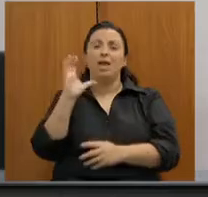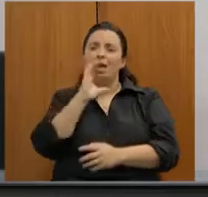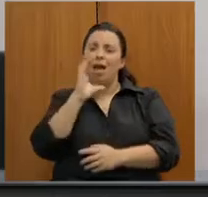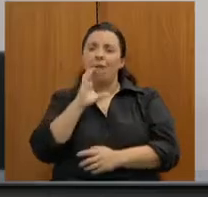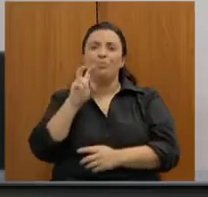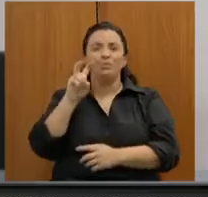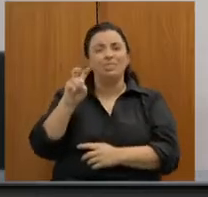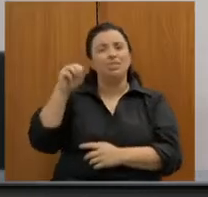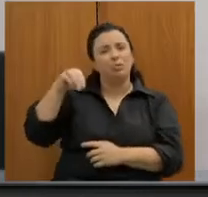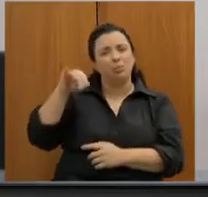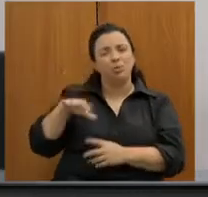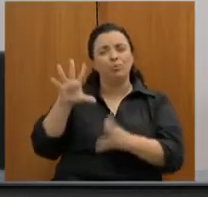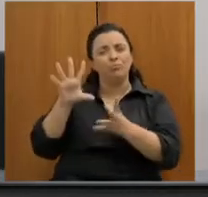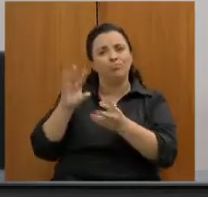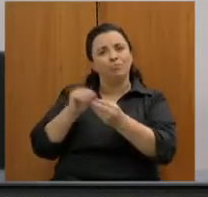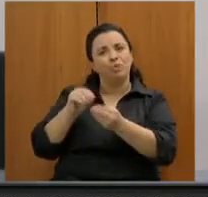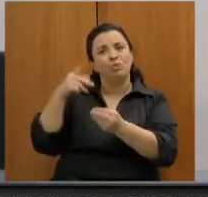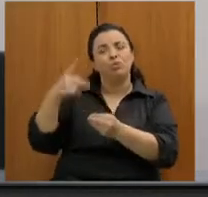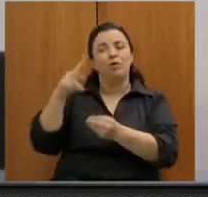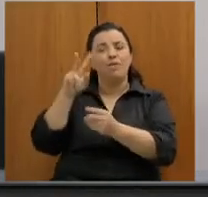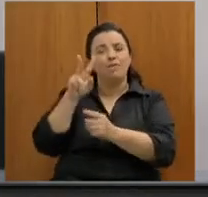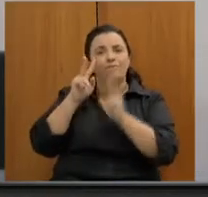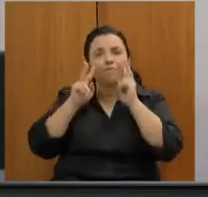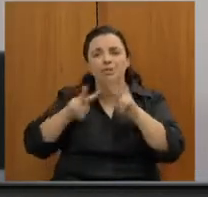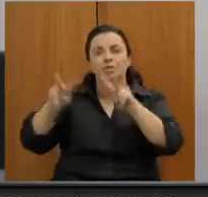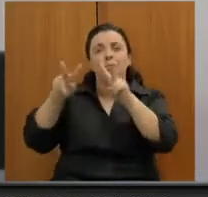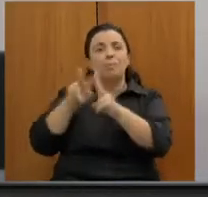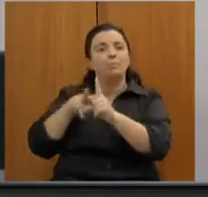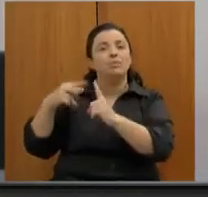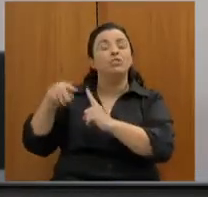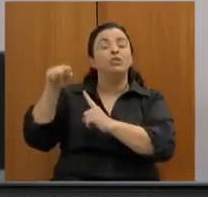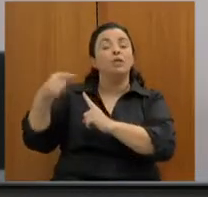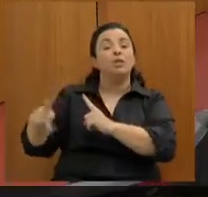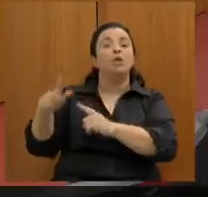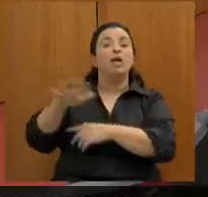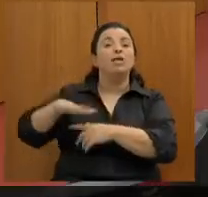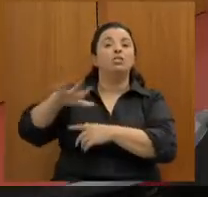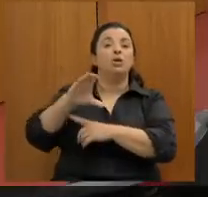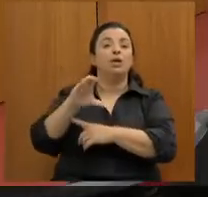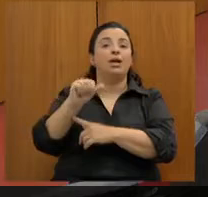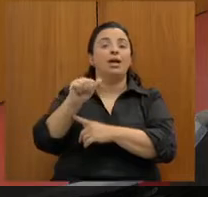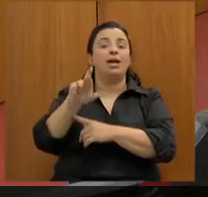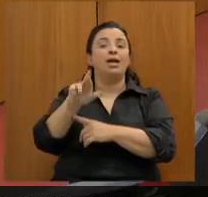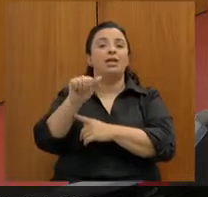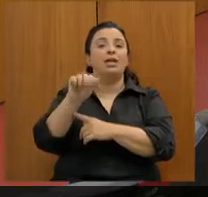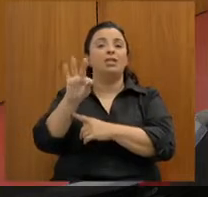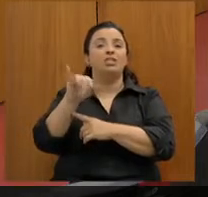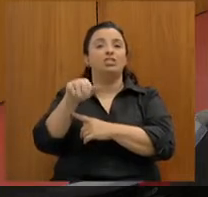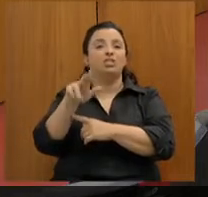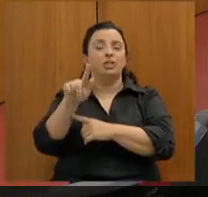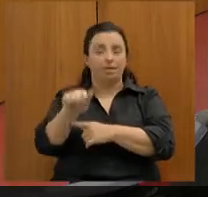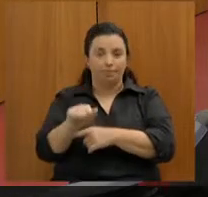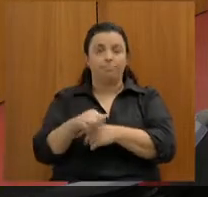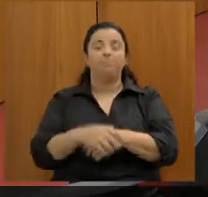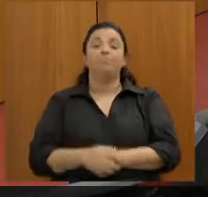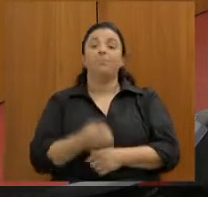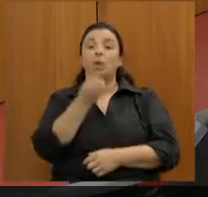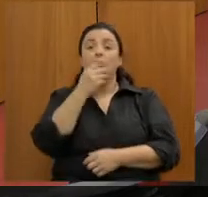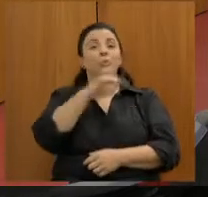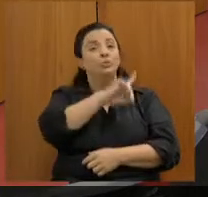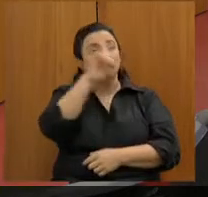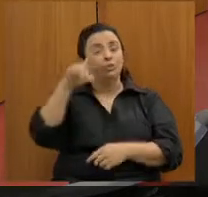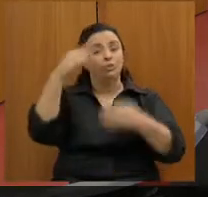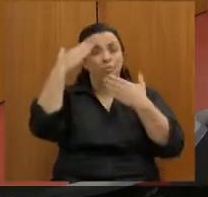contar um pouquinho da sua visão aí também da região de Caratinga Oi bom dia muito